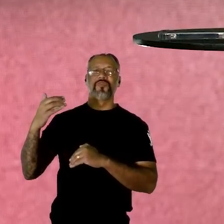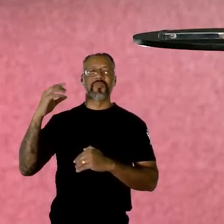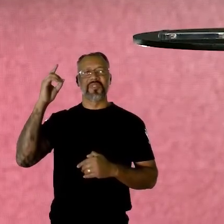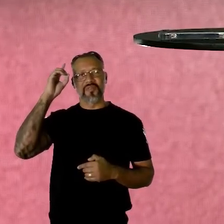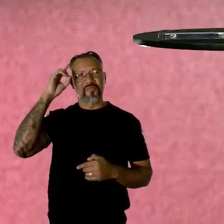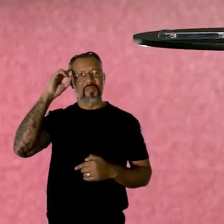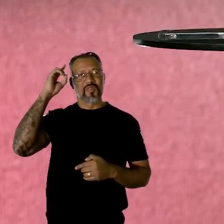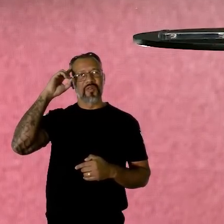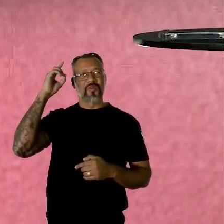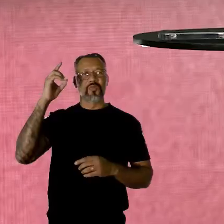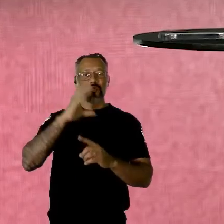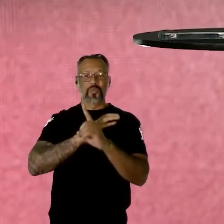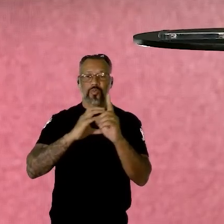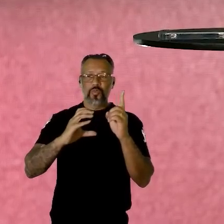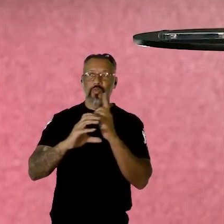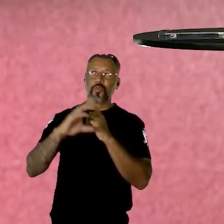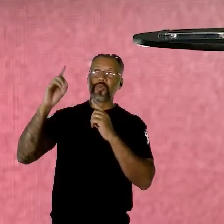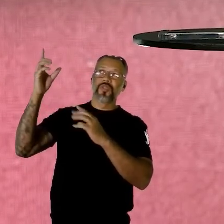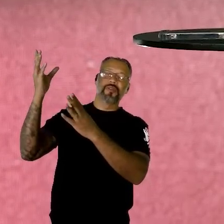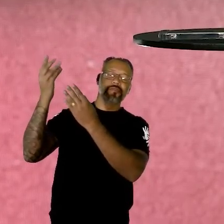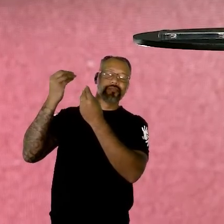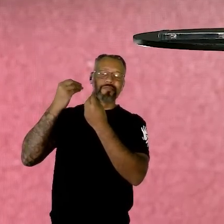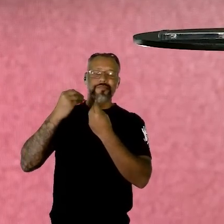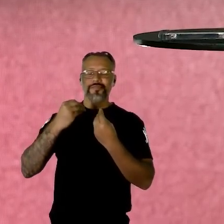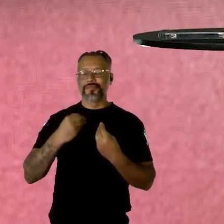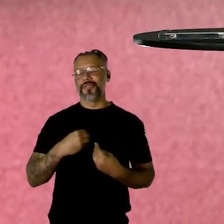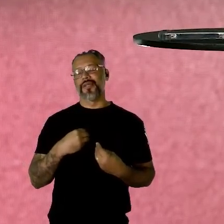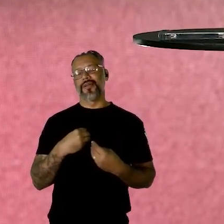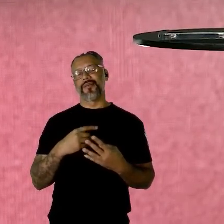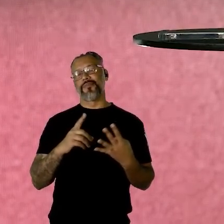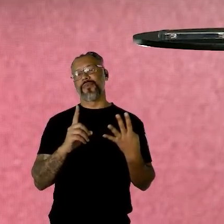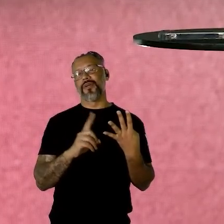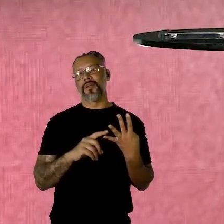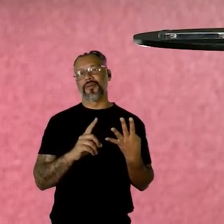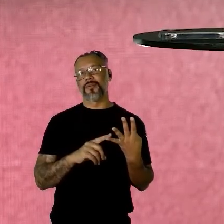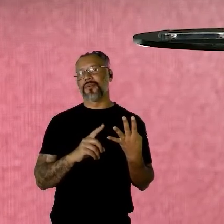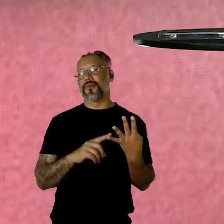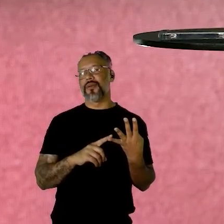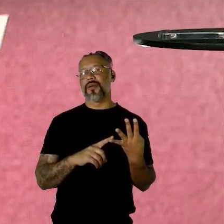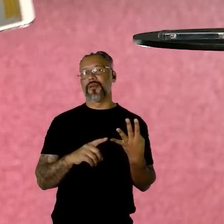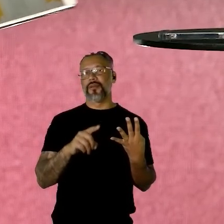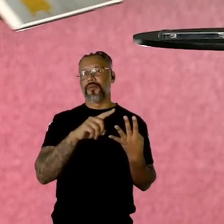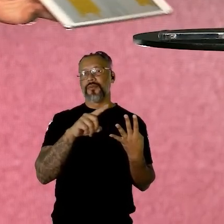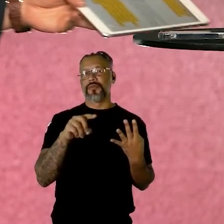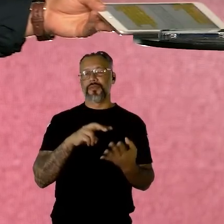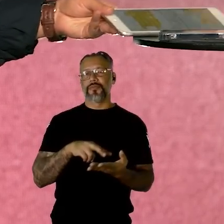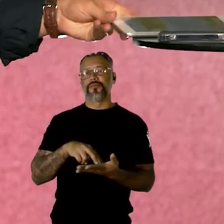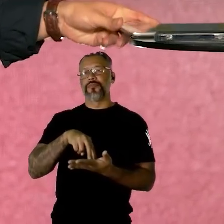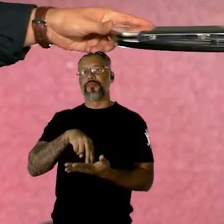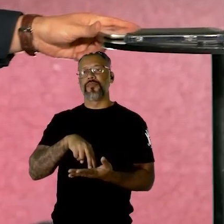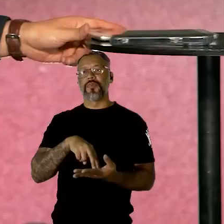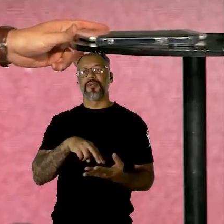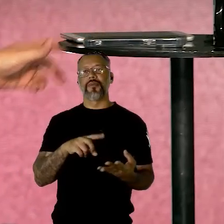as misericórdias do Senhor se renovam a cada manhã e por fim fica de pé